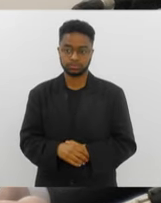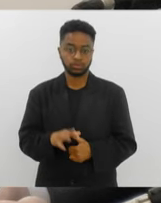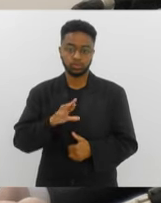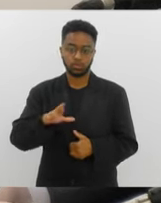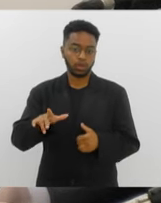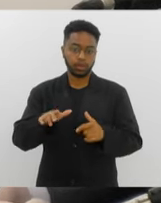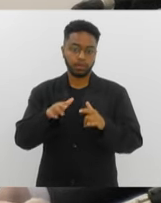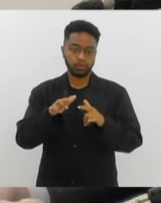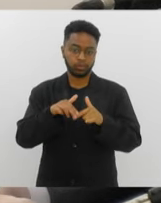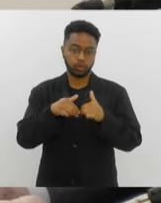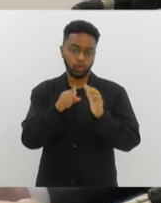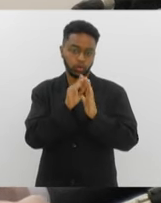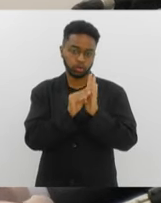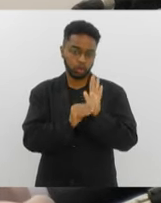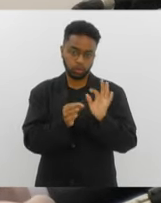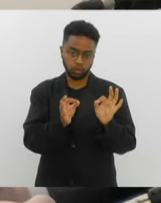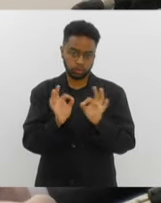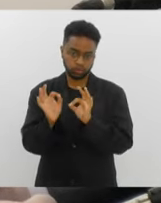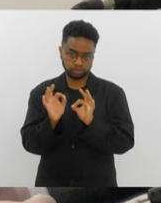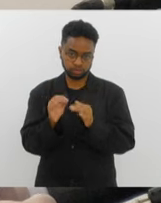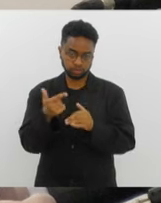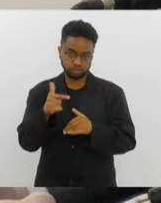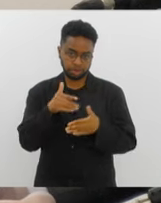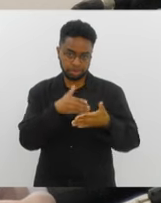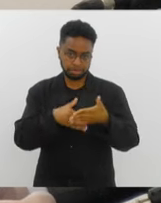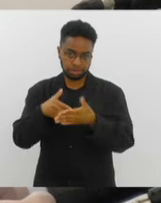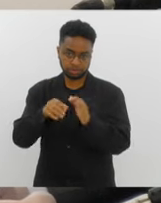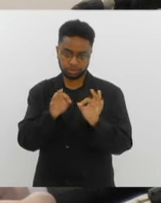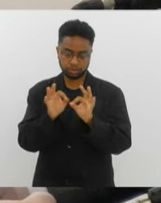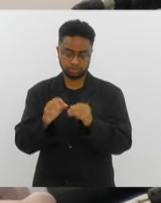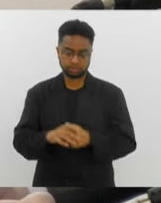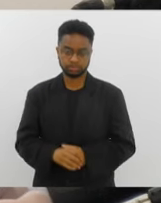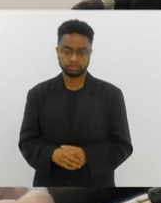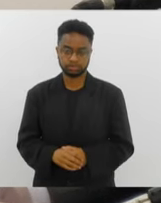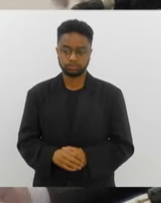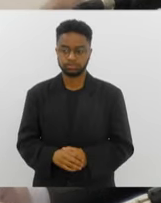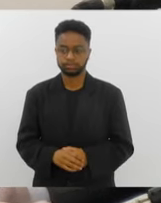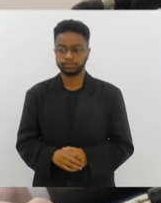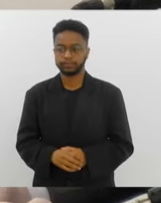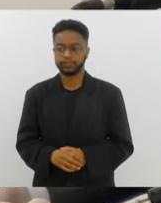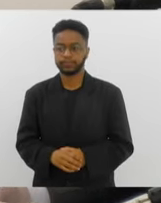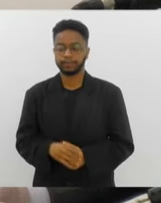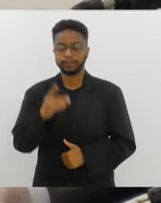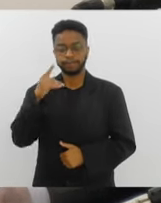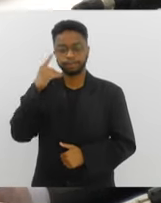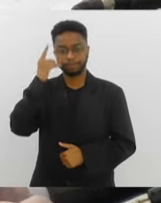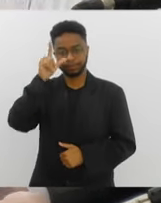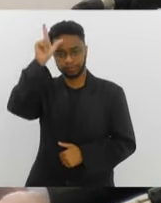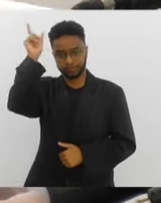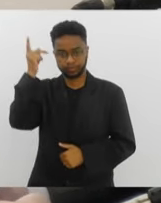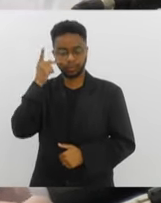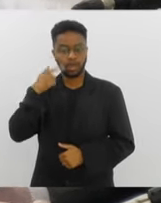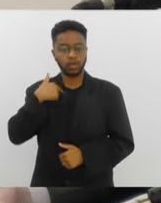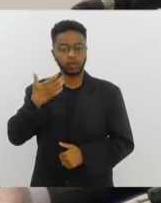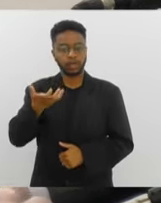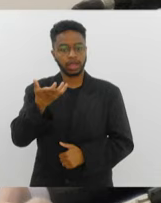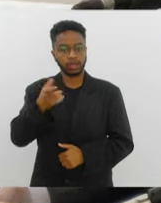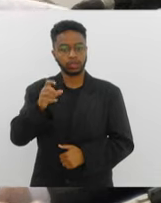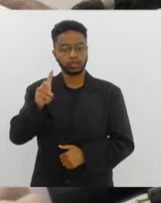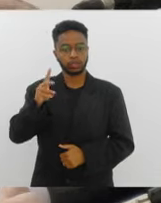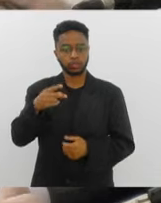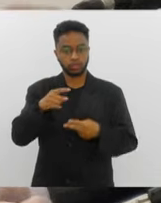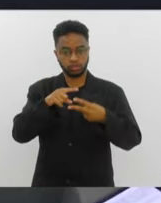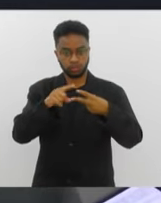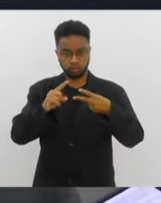da matéria, enfim, não tem óbice nenhum por isso. Queria dar duas sugestões à